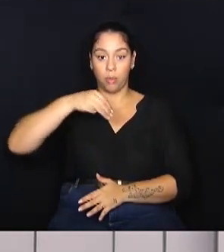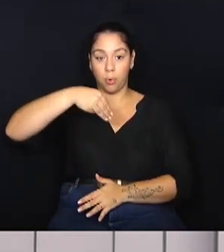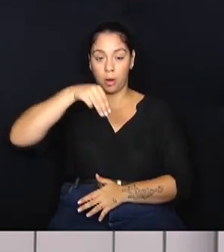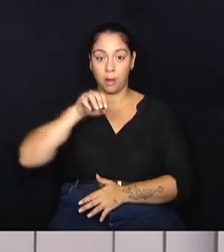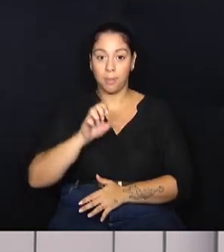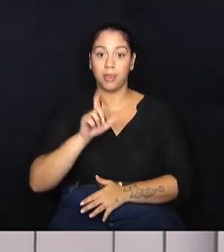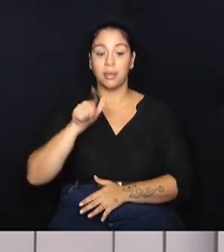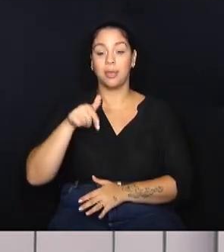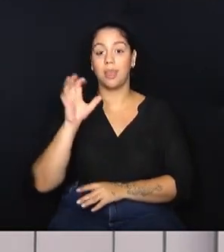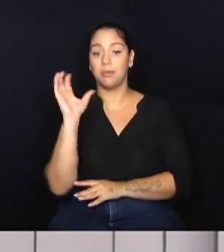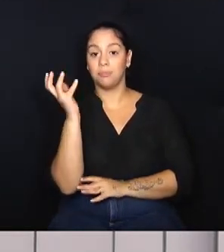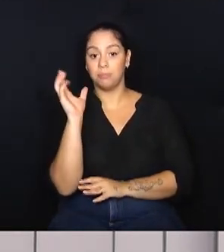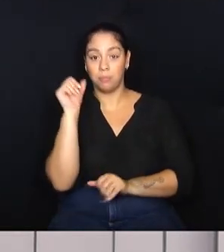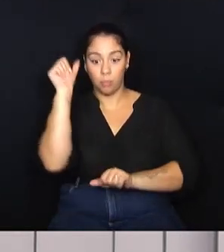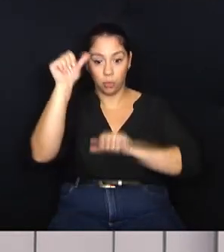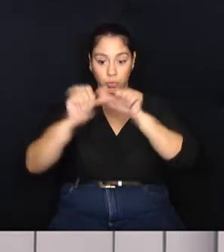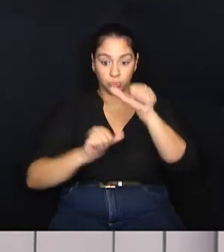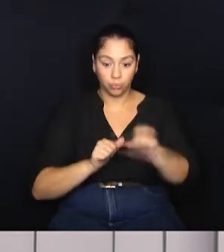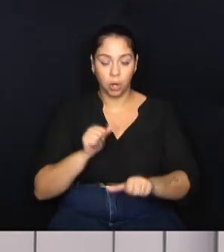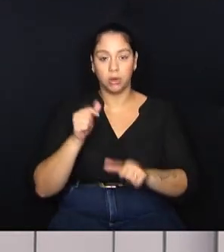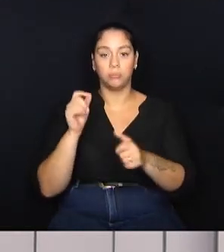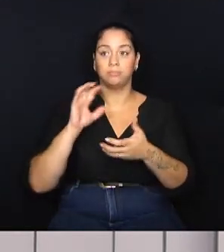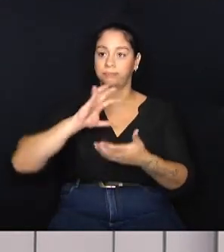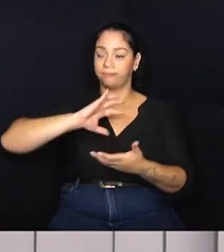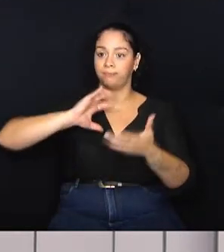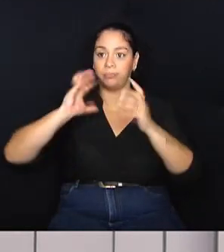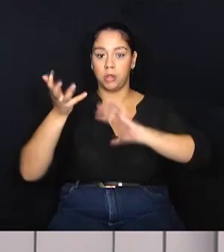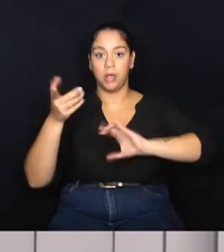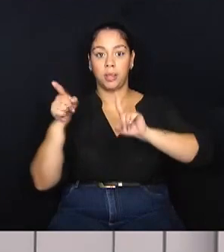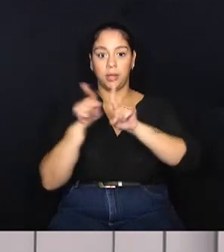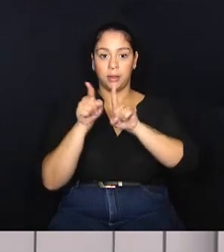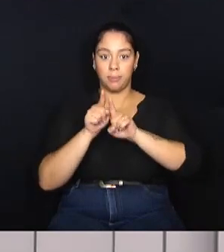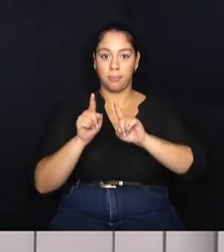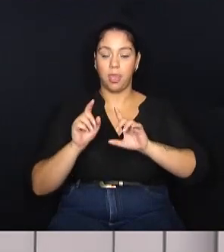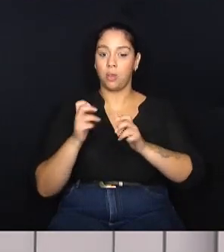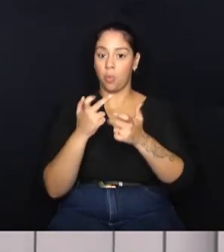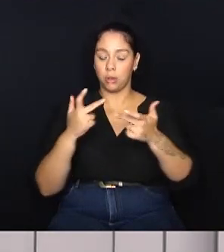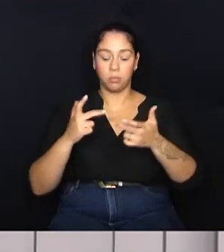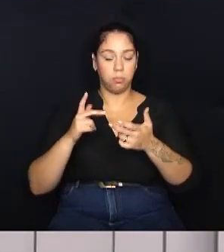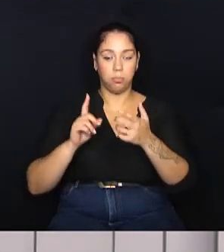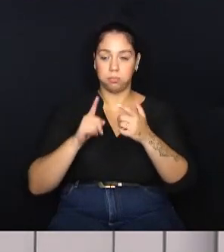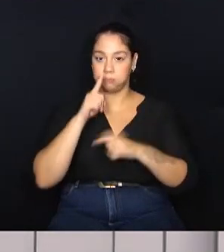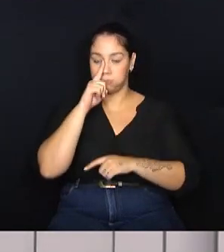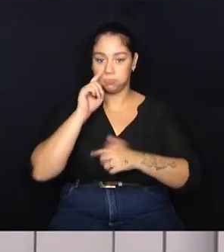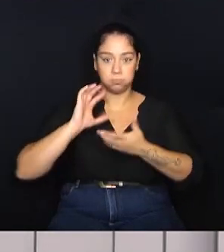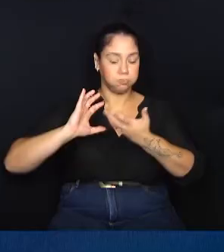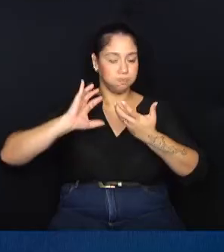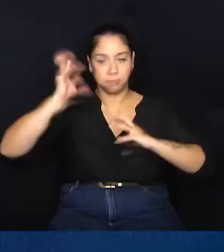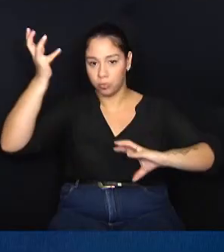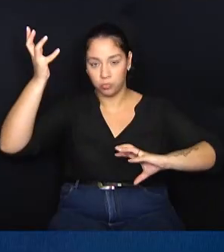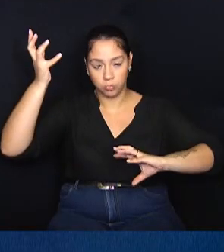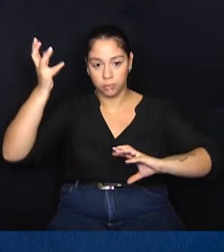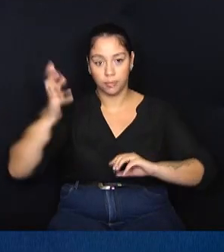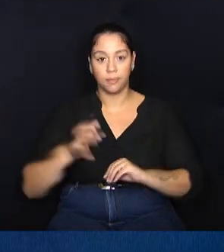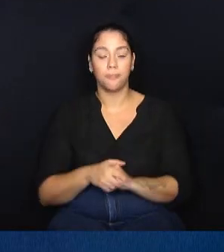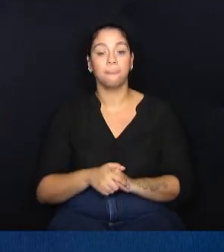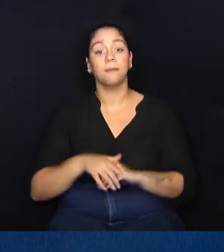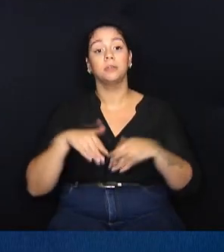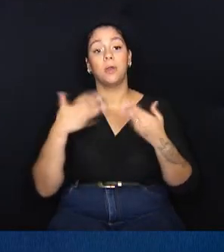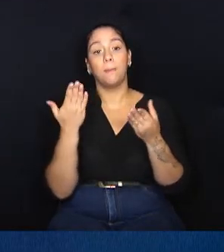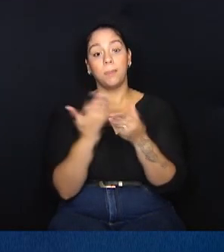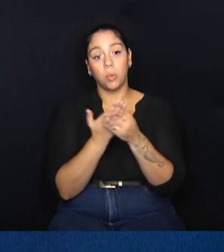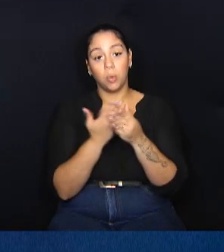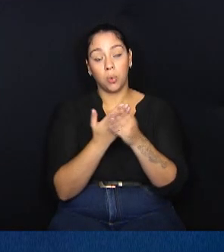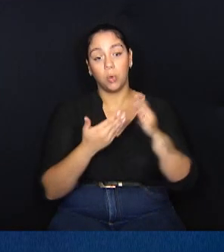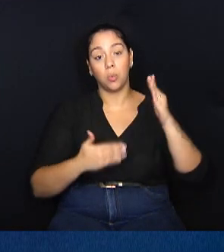mudanças climáticas e maior frequência de eventos climáticos extremos. Foi protocolado na Câmara